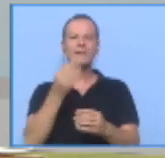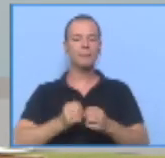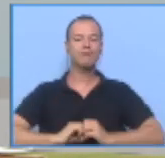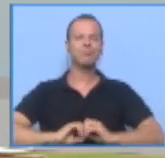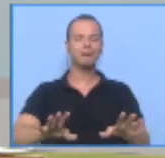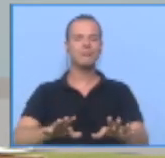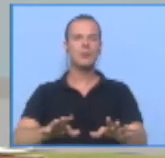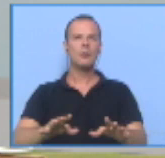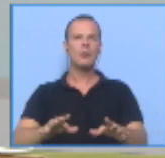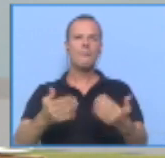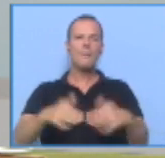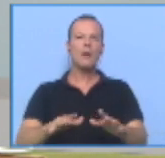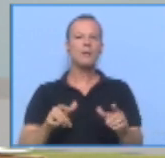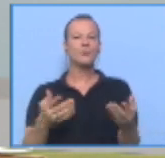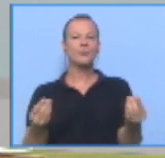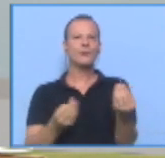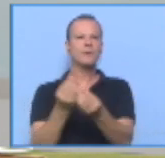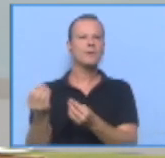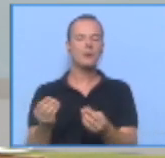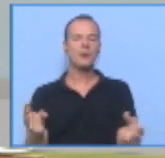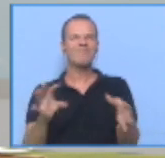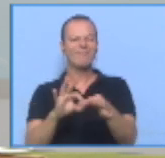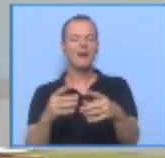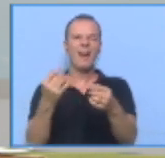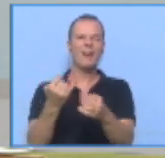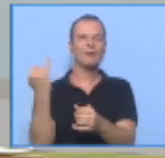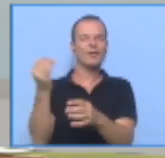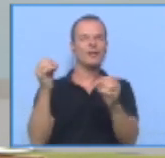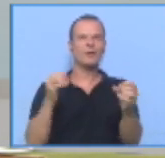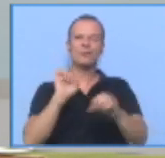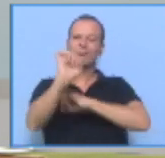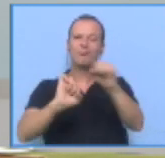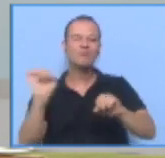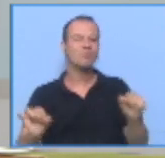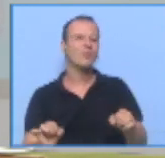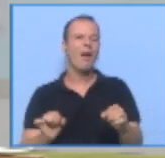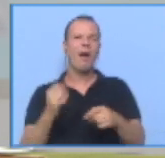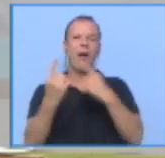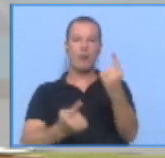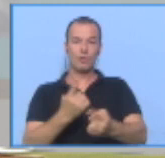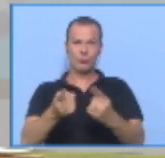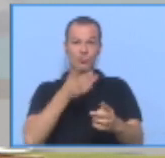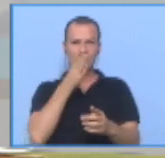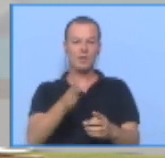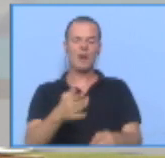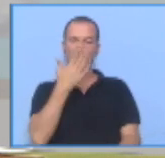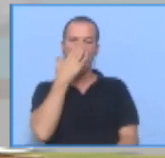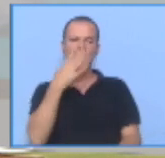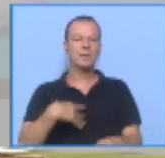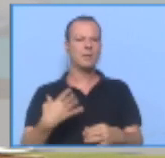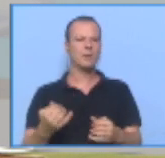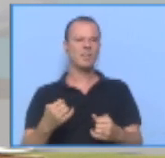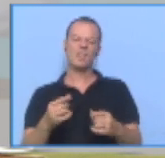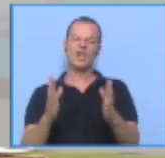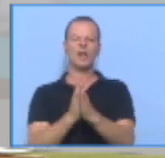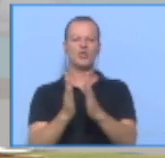é já mais pertença do institucional. Alguns que chamavam quase a isto o religioso selvagem, eu prefiro chamar-lhe de